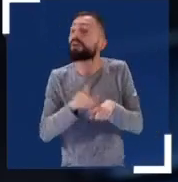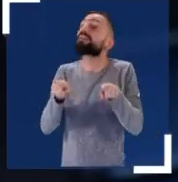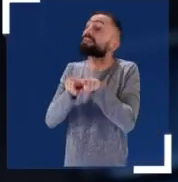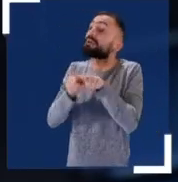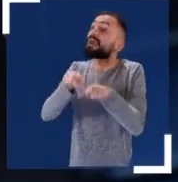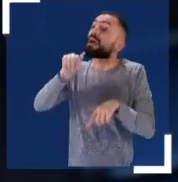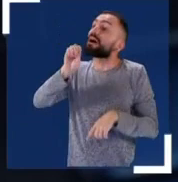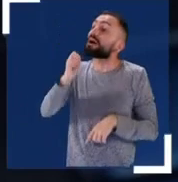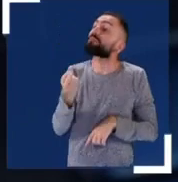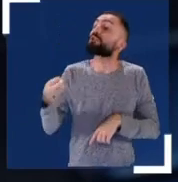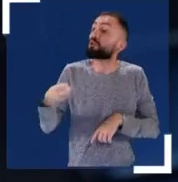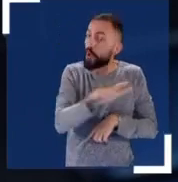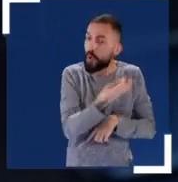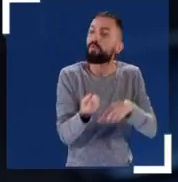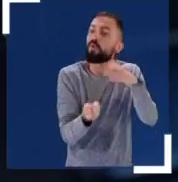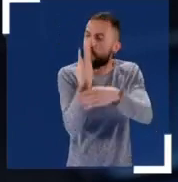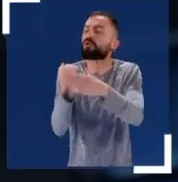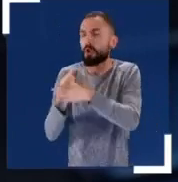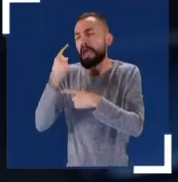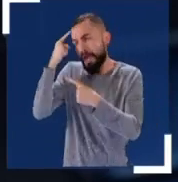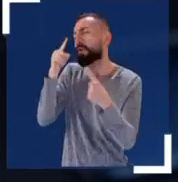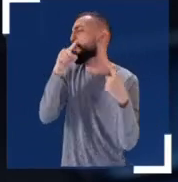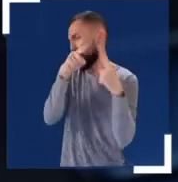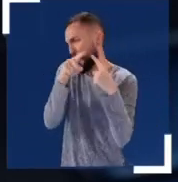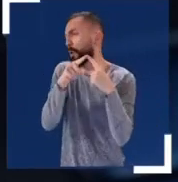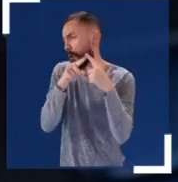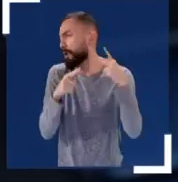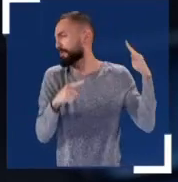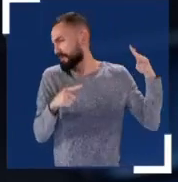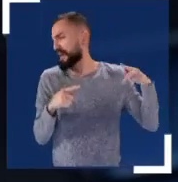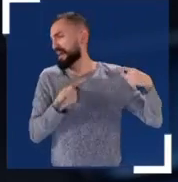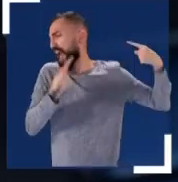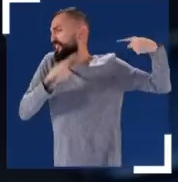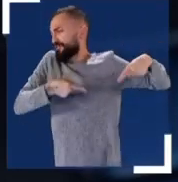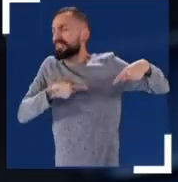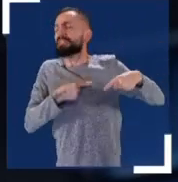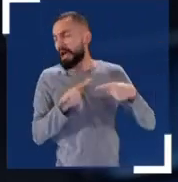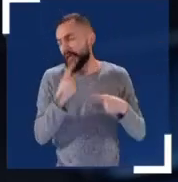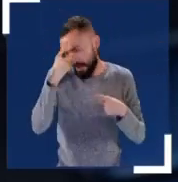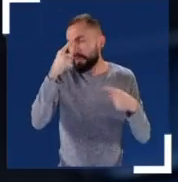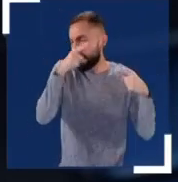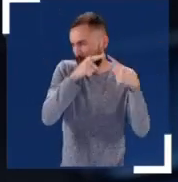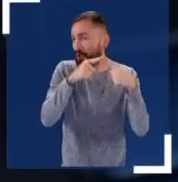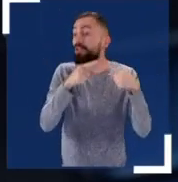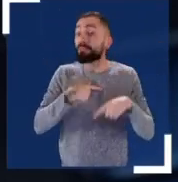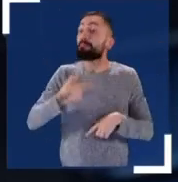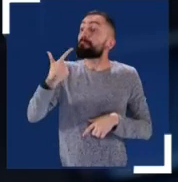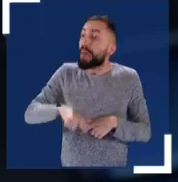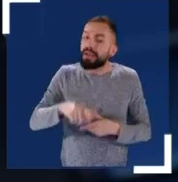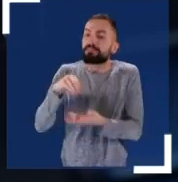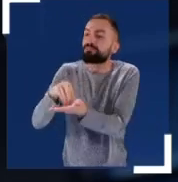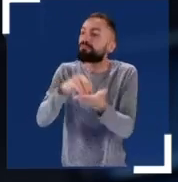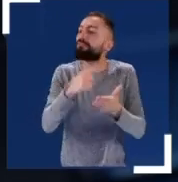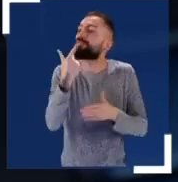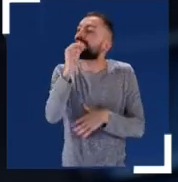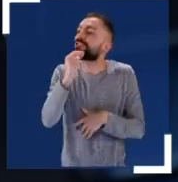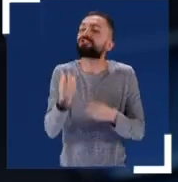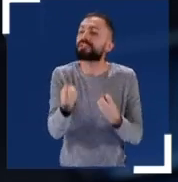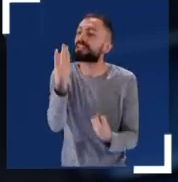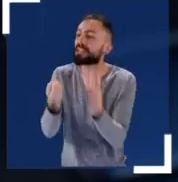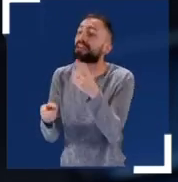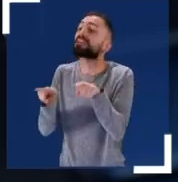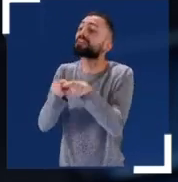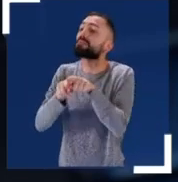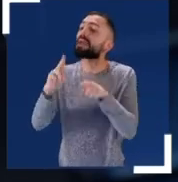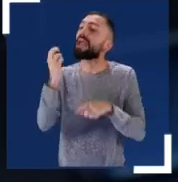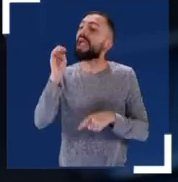não em desacordo com o pronunciamento do meu adversário, fazendo mais 20 AMES e, ao mesmo tempo, apoiando a Rede Hebe Camargo, uma